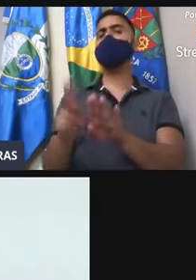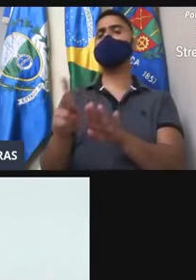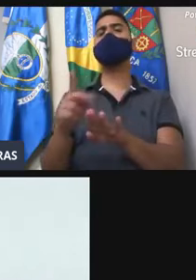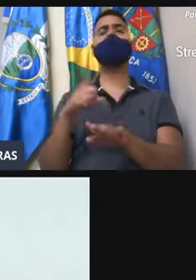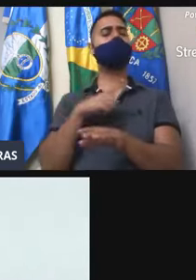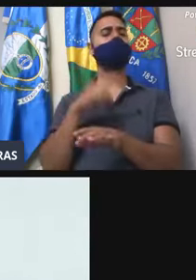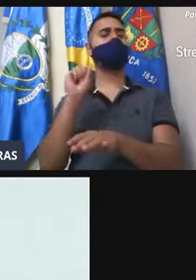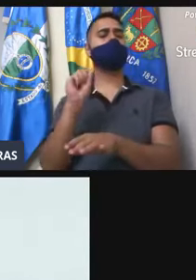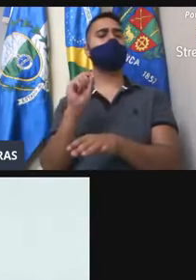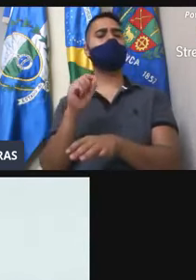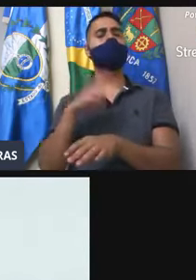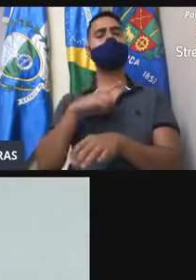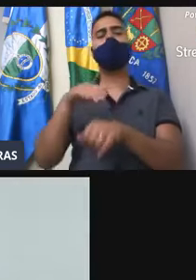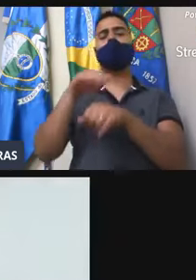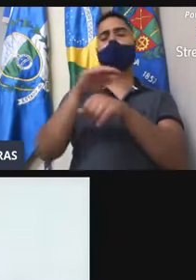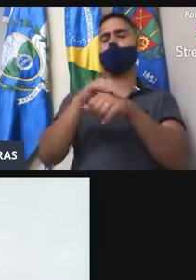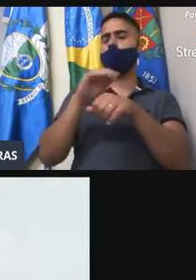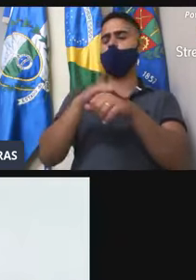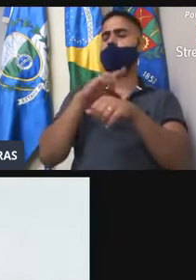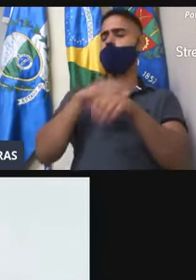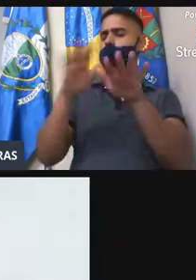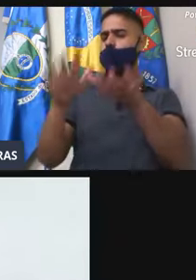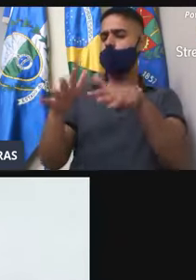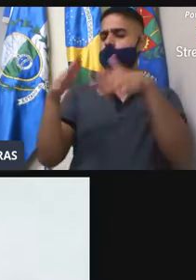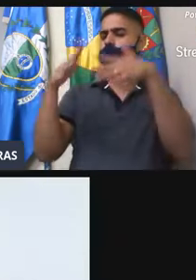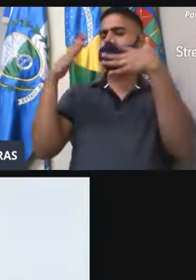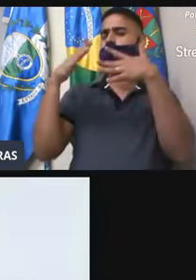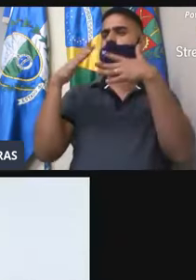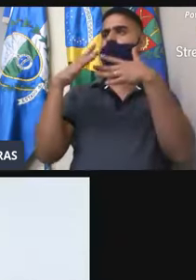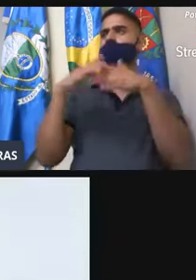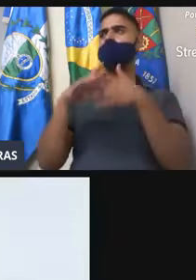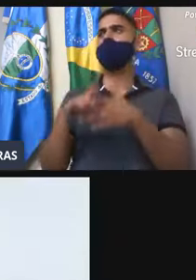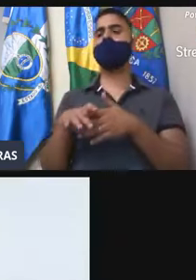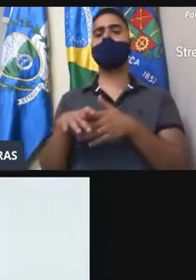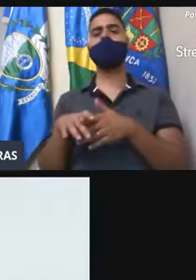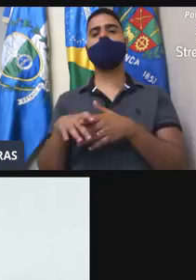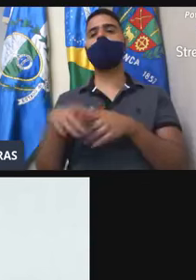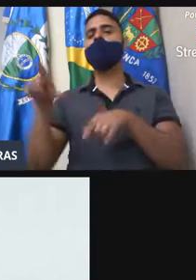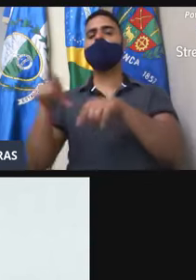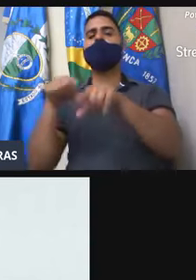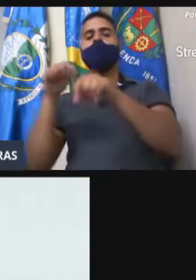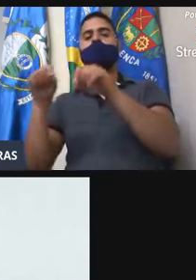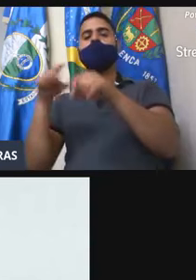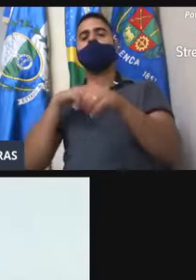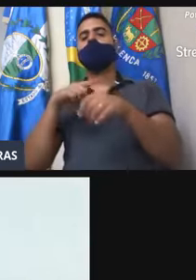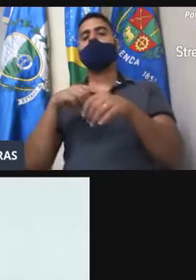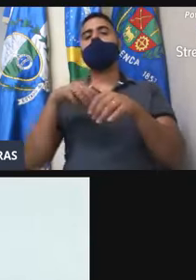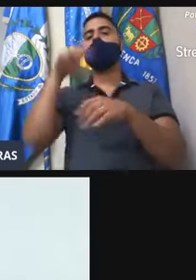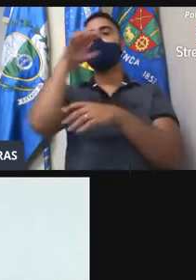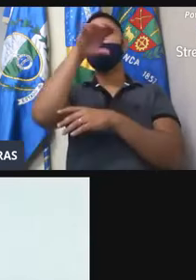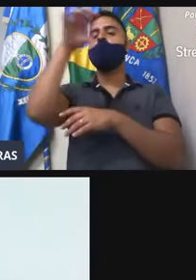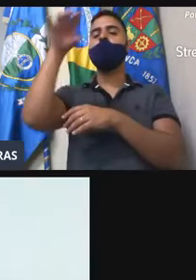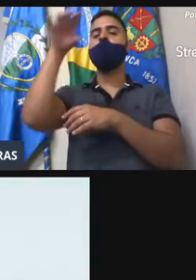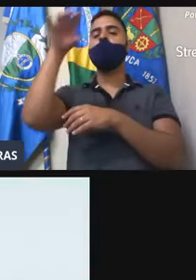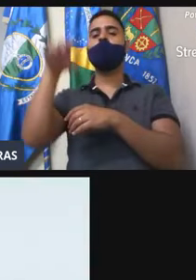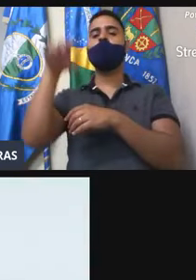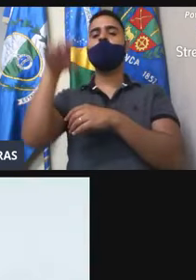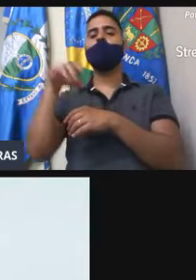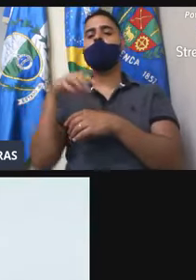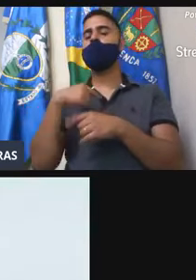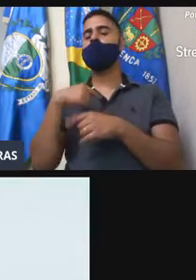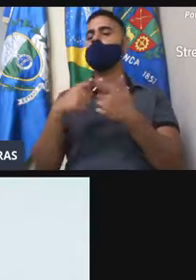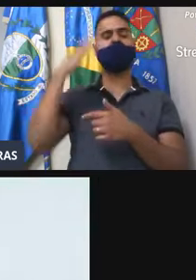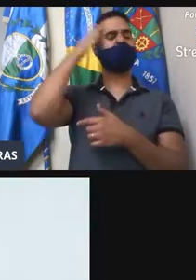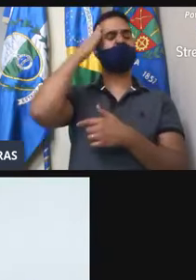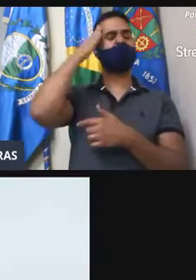aí esse carinho, essa atenção com essa preleção que está tendo dentro do distrito, que eu não estou entendendo essa seleção,